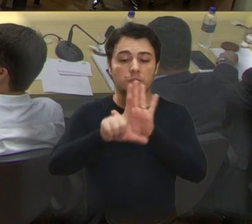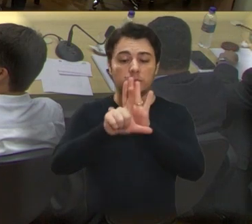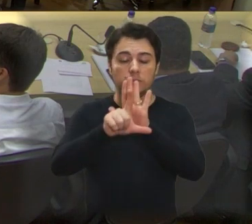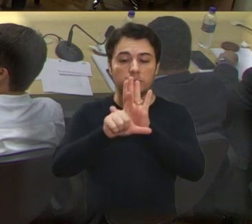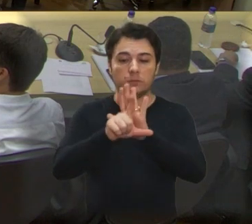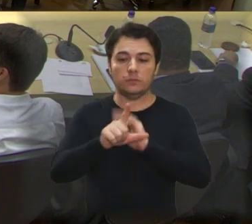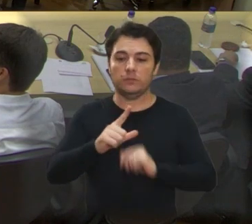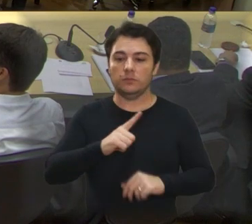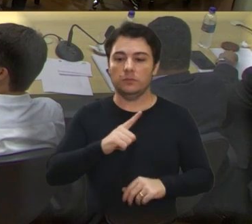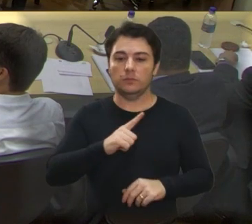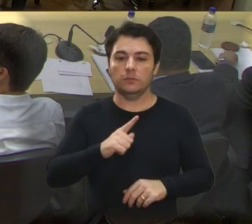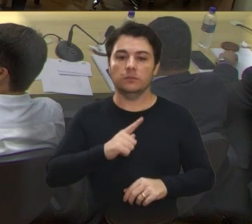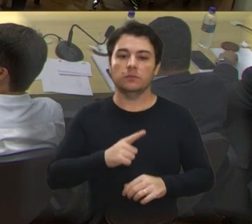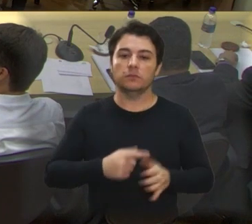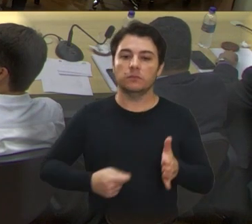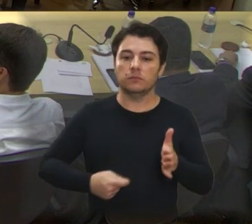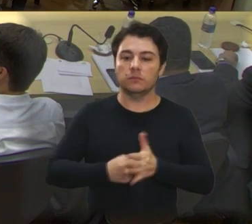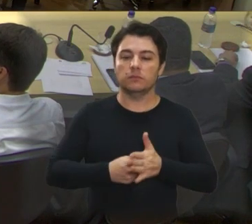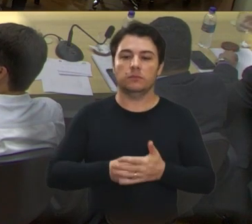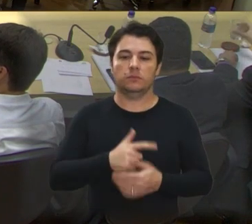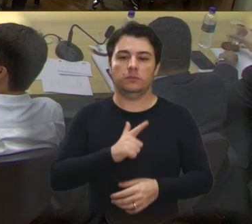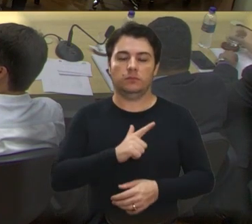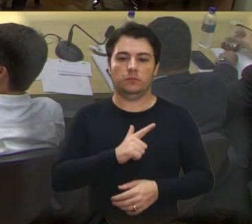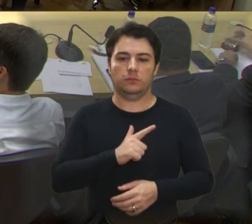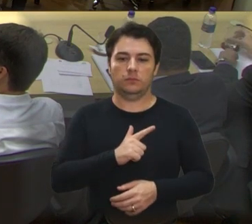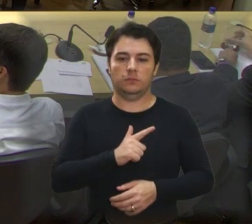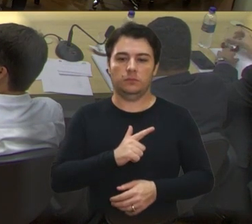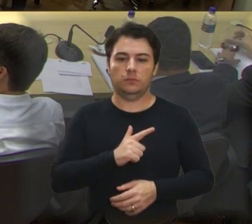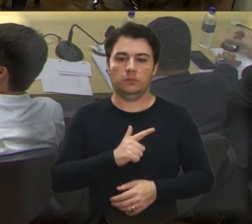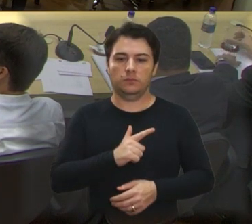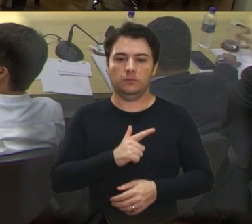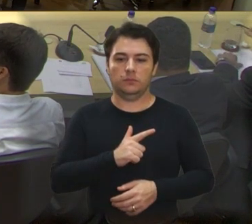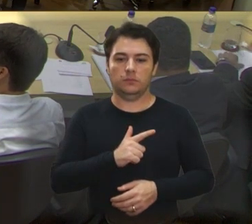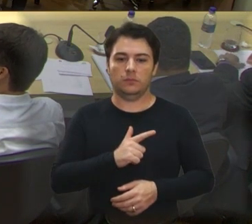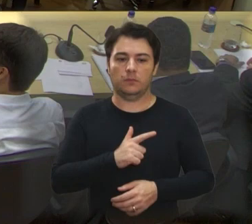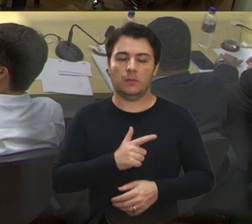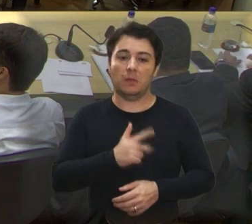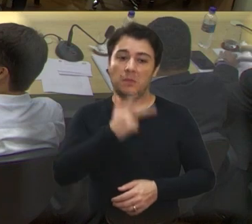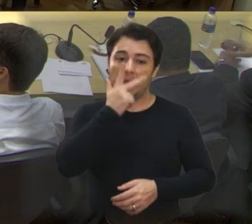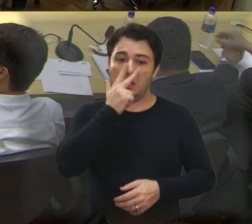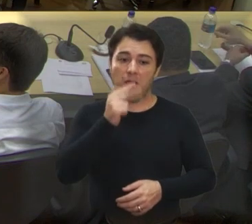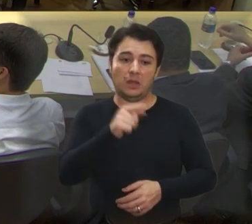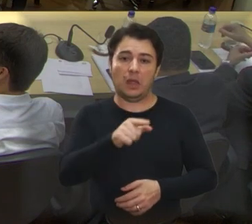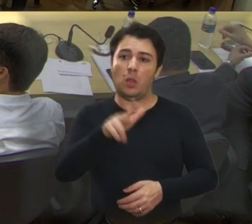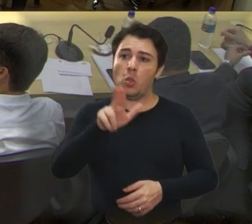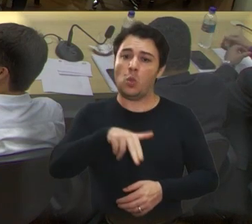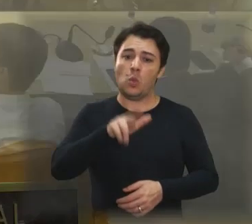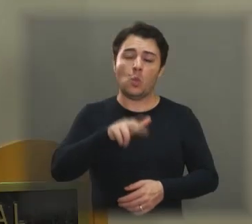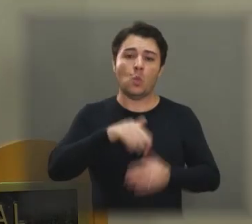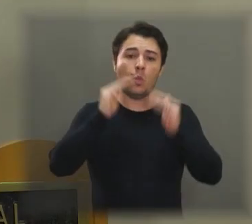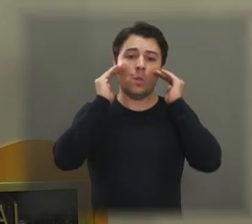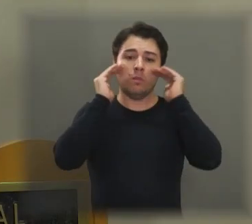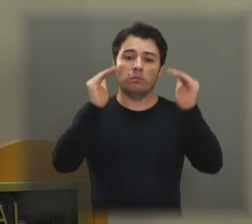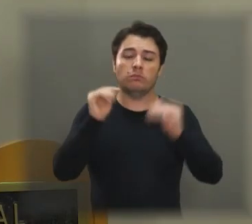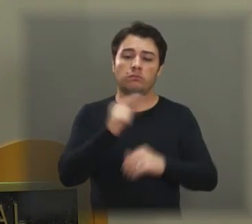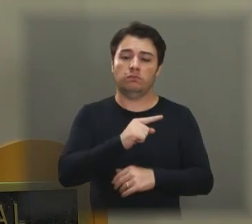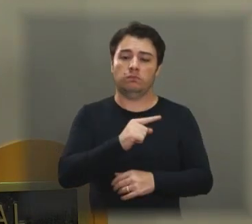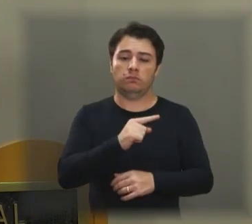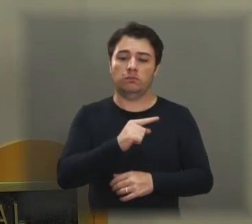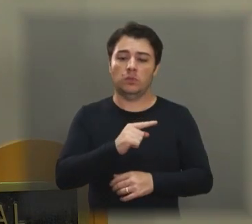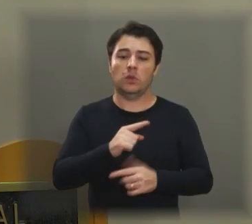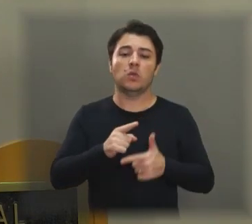lei existe uma cobrança e ela nem sempre ou quase nunca passei o tecido